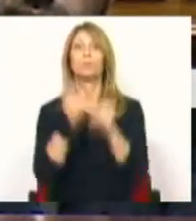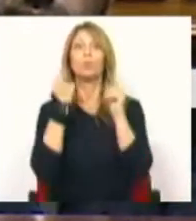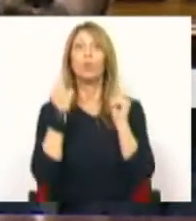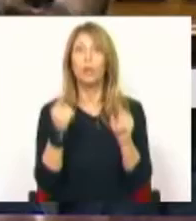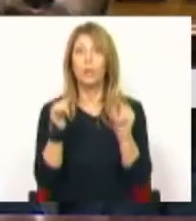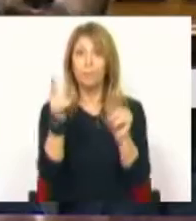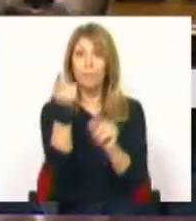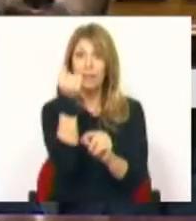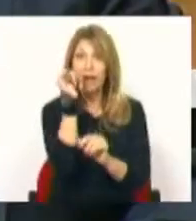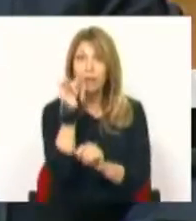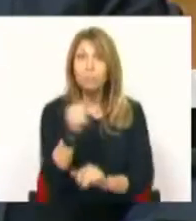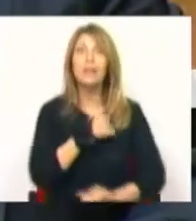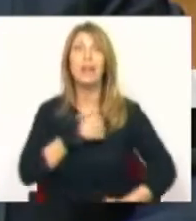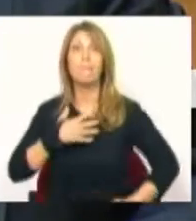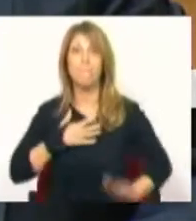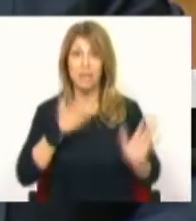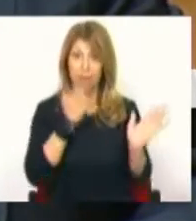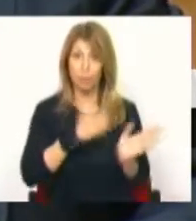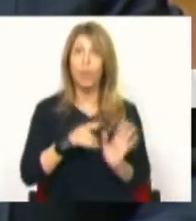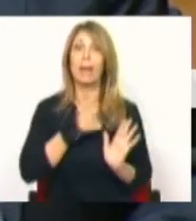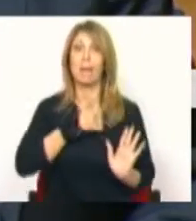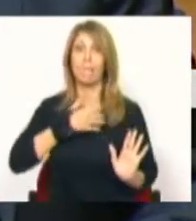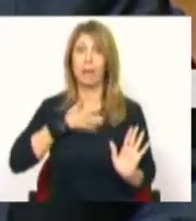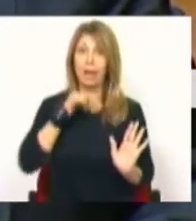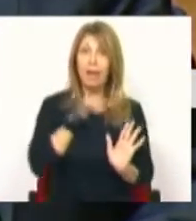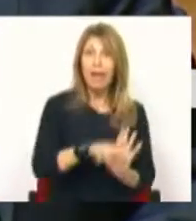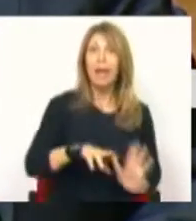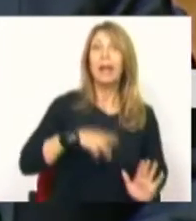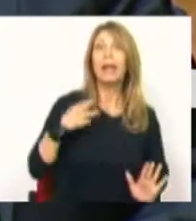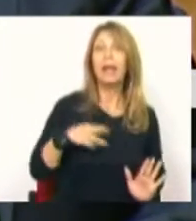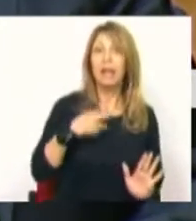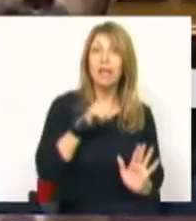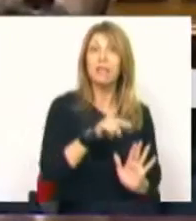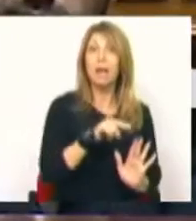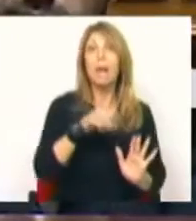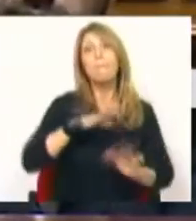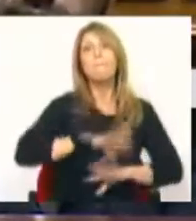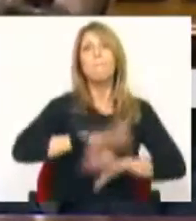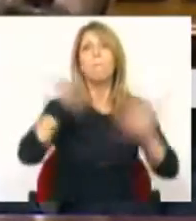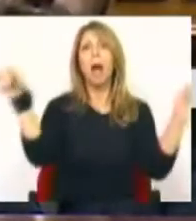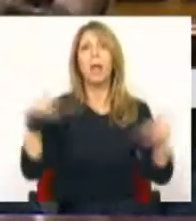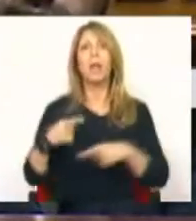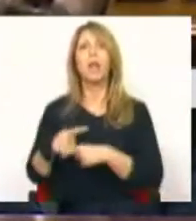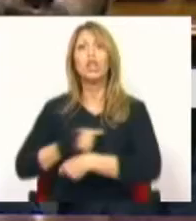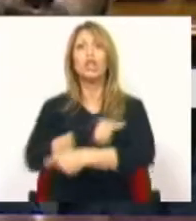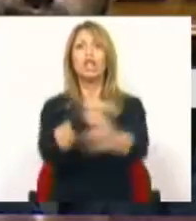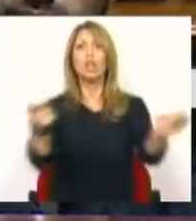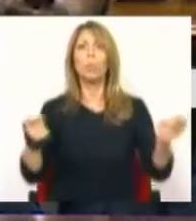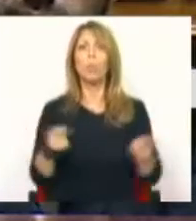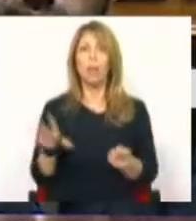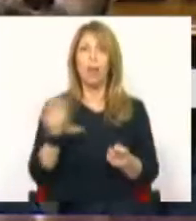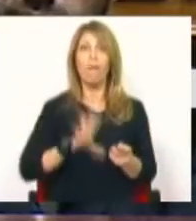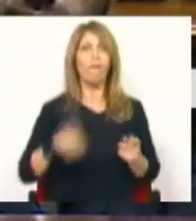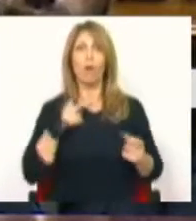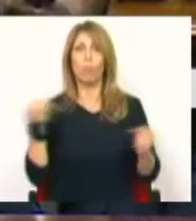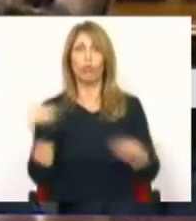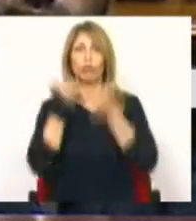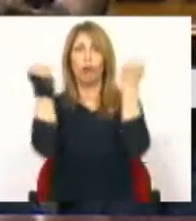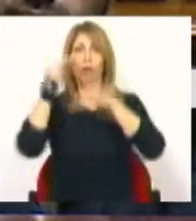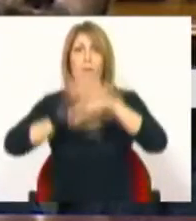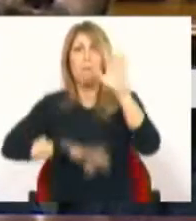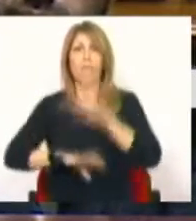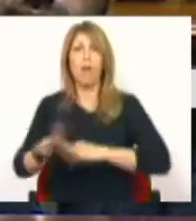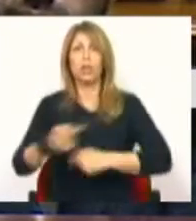que é produzido por aquela empresa essa riqueza está a ser mal distribuída e a ser distribuído esta forma chocante e pelo